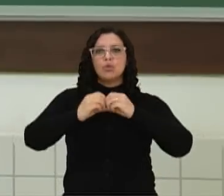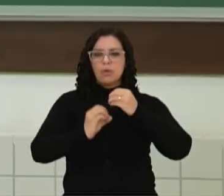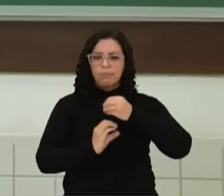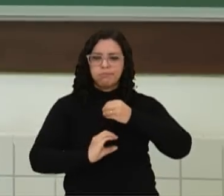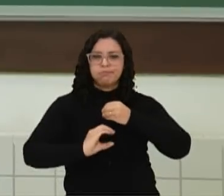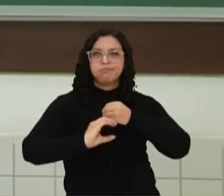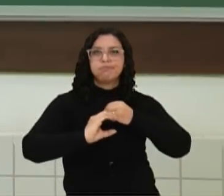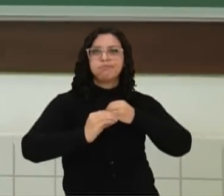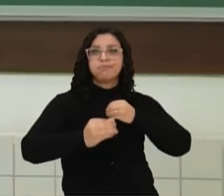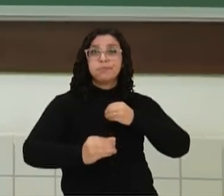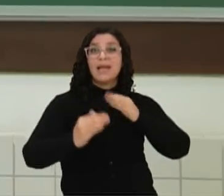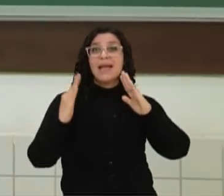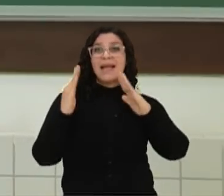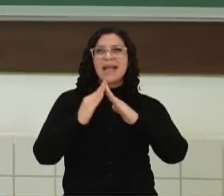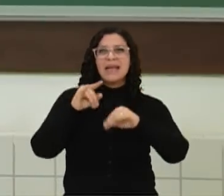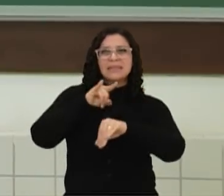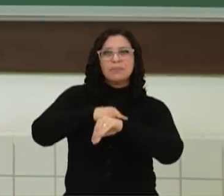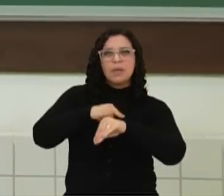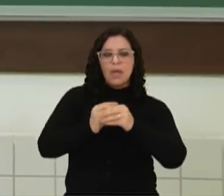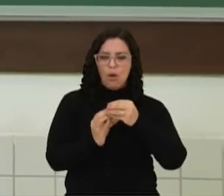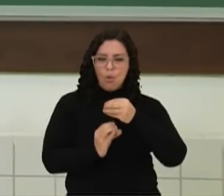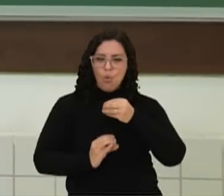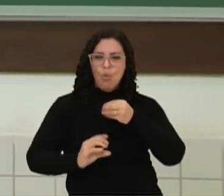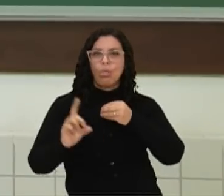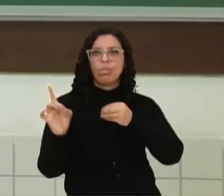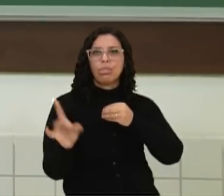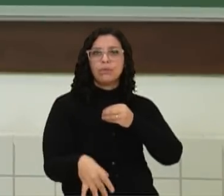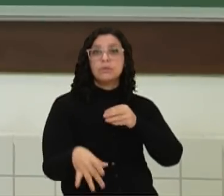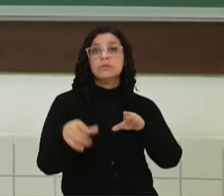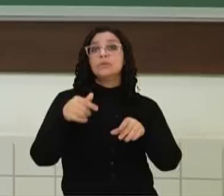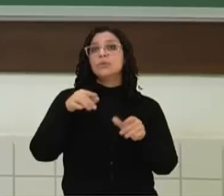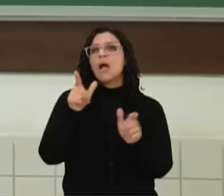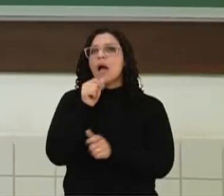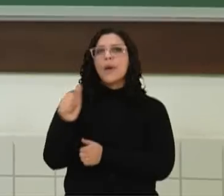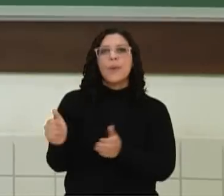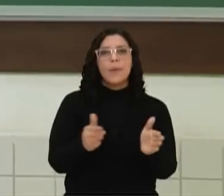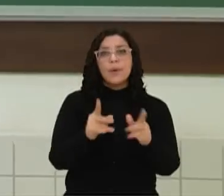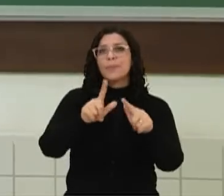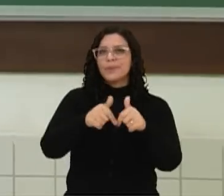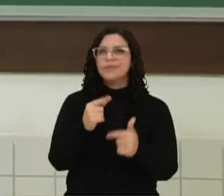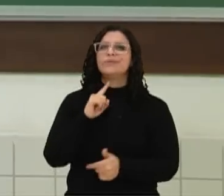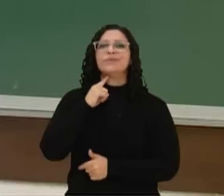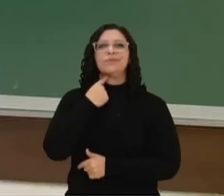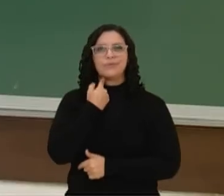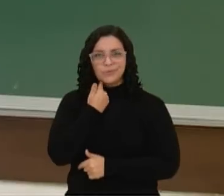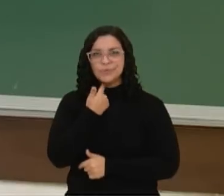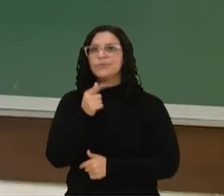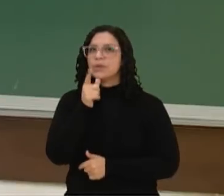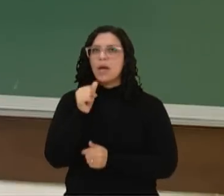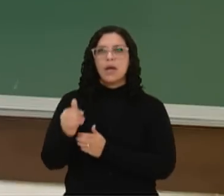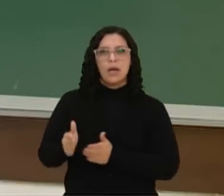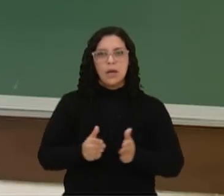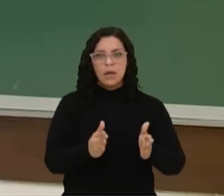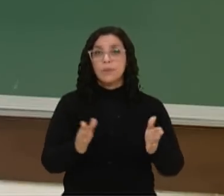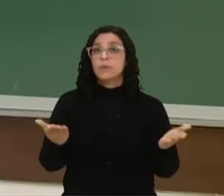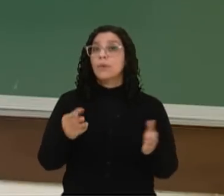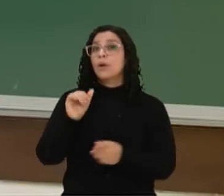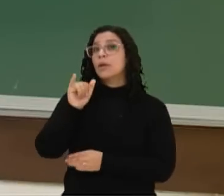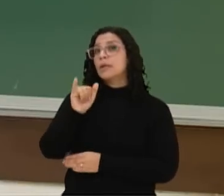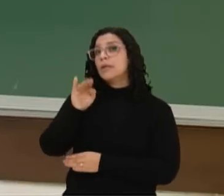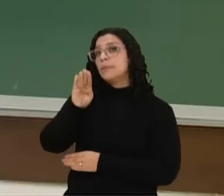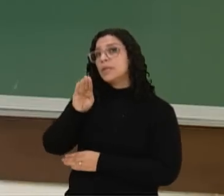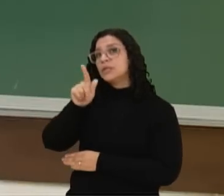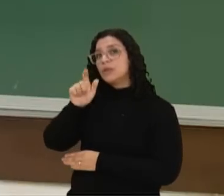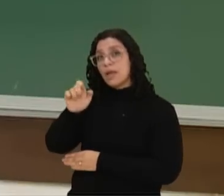de esgoto doméstico não tratado. Então, todas essas são características que vão poluir essa água ali. E aí o IBGE fez